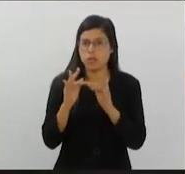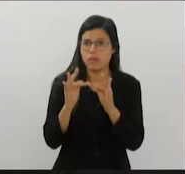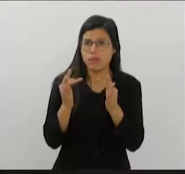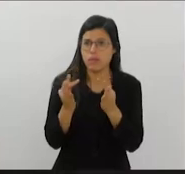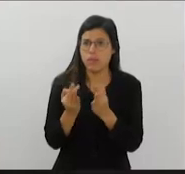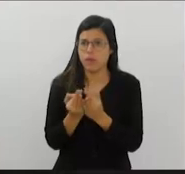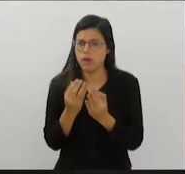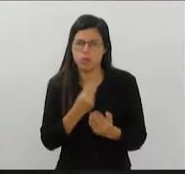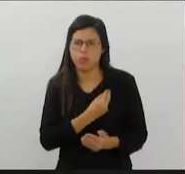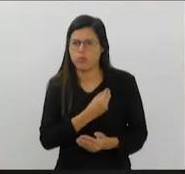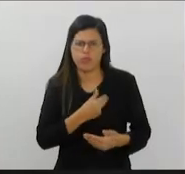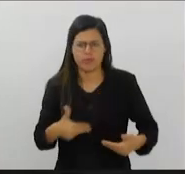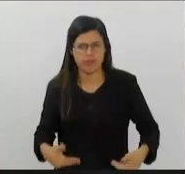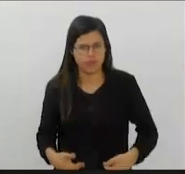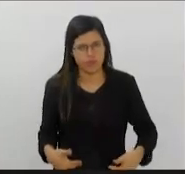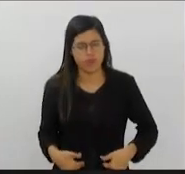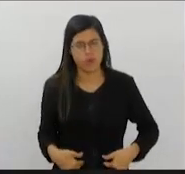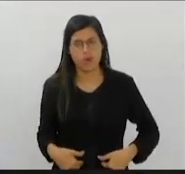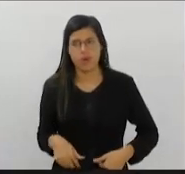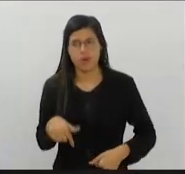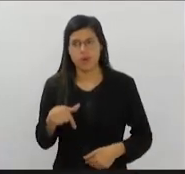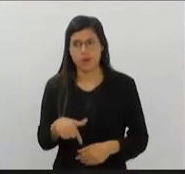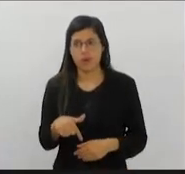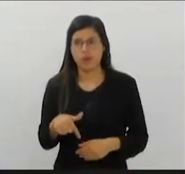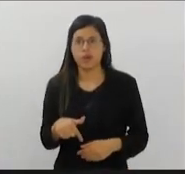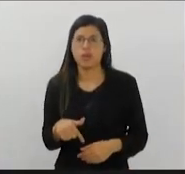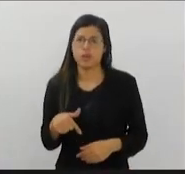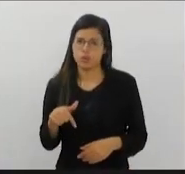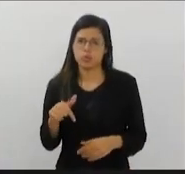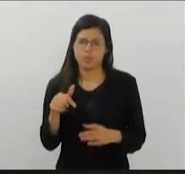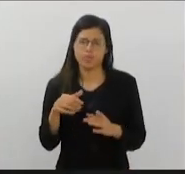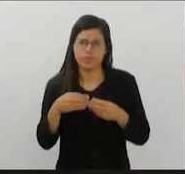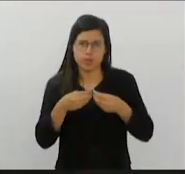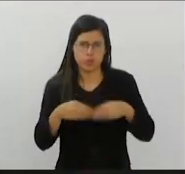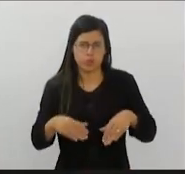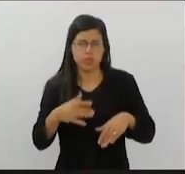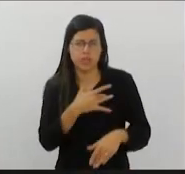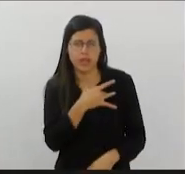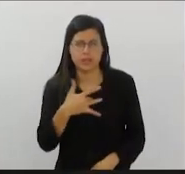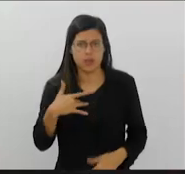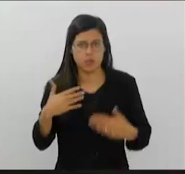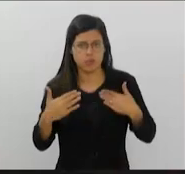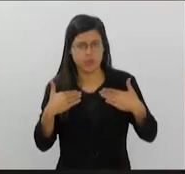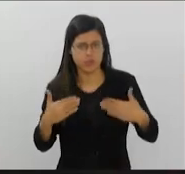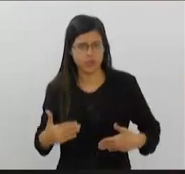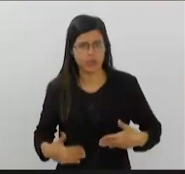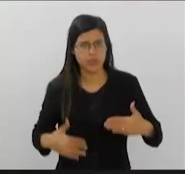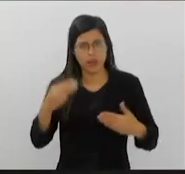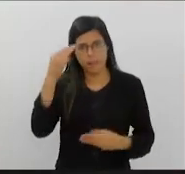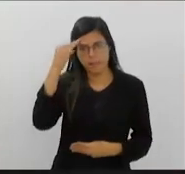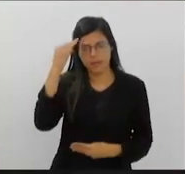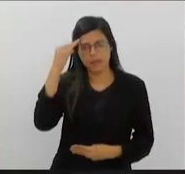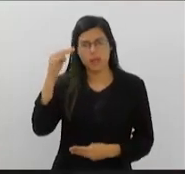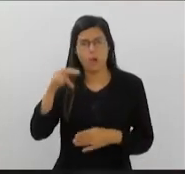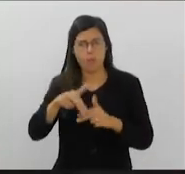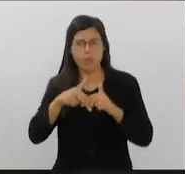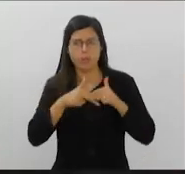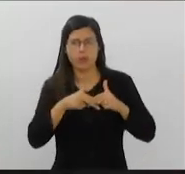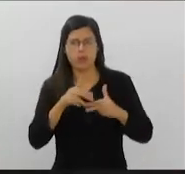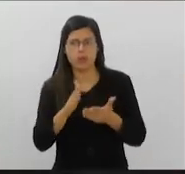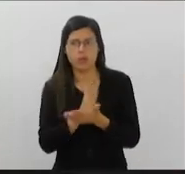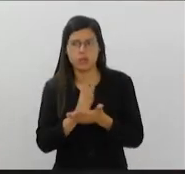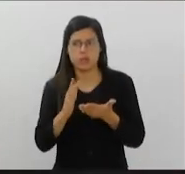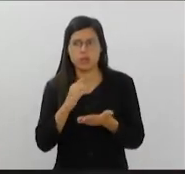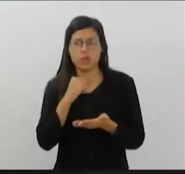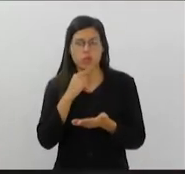essa realidade. Isso afeta a saúde física, a saúde mental da nossa juventude. E, por conta disso, muitas das vezes a